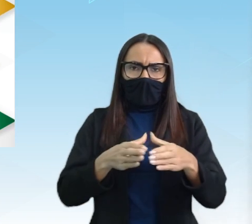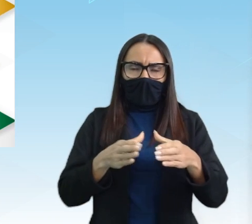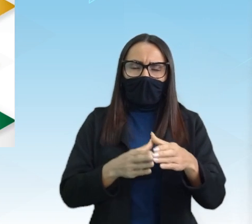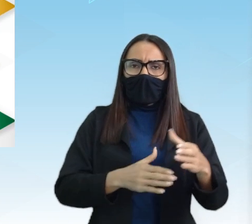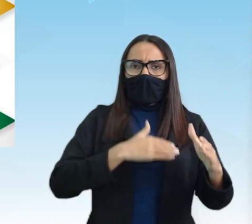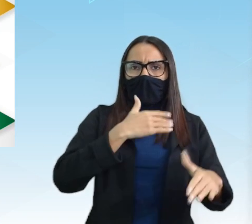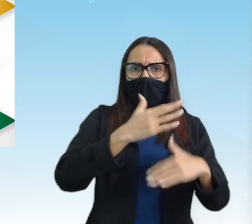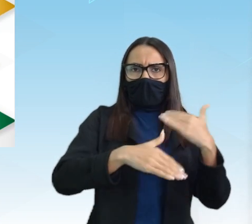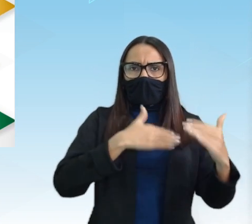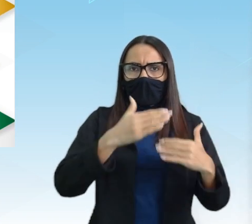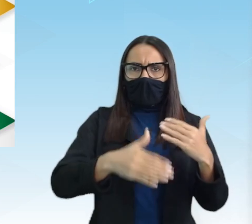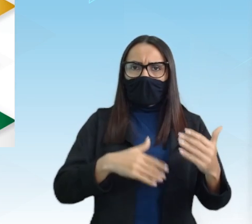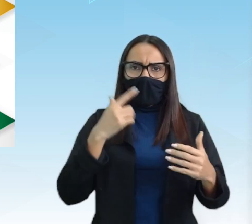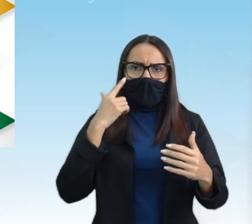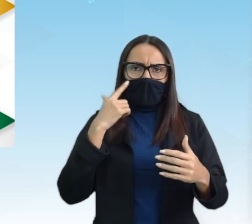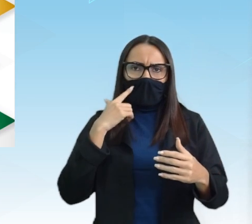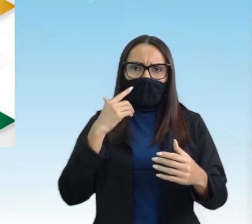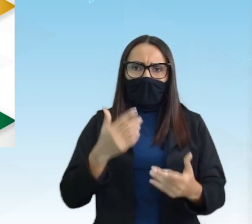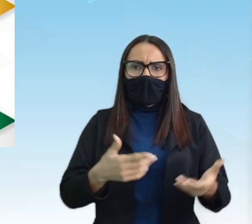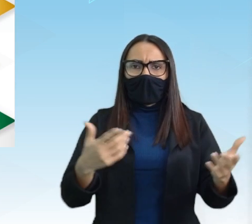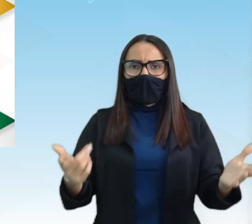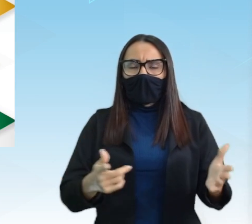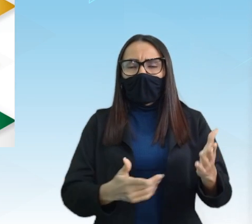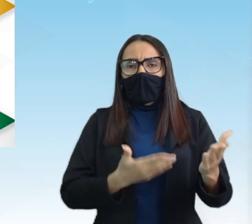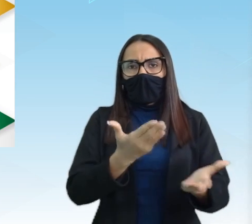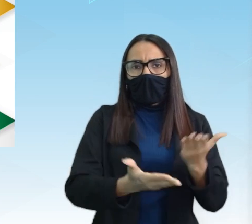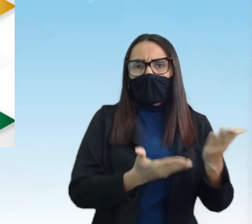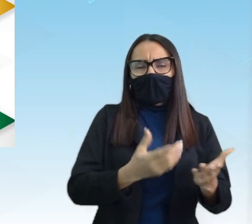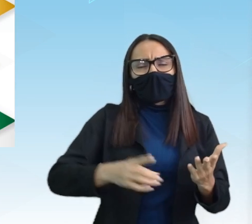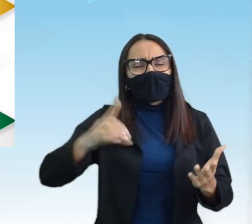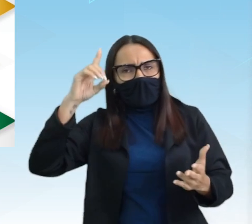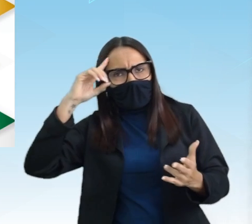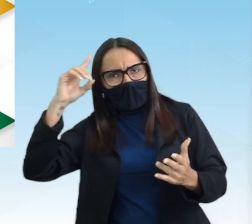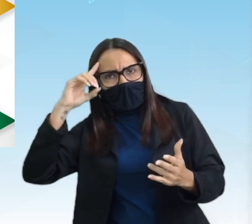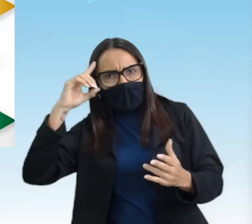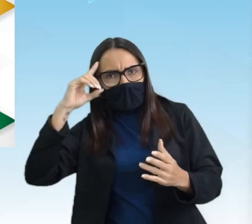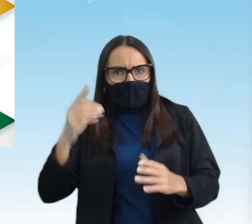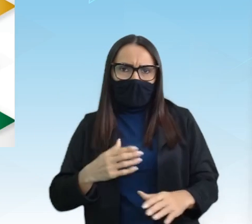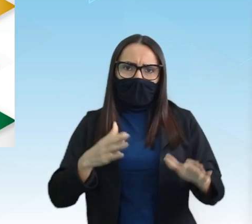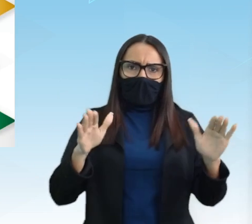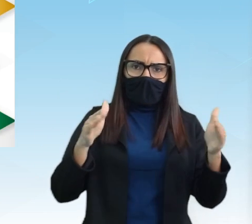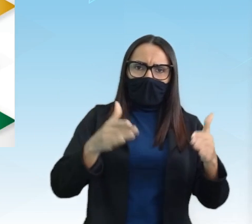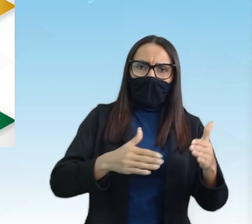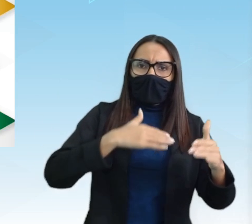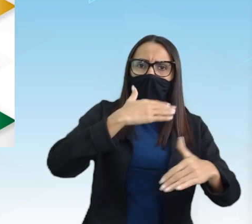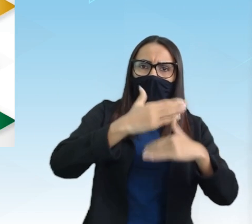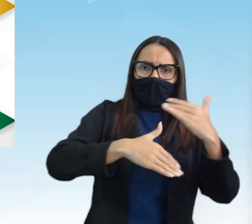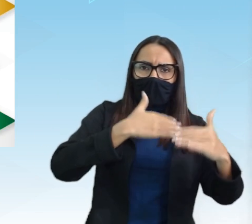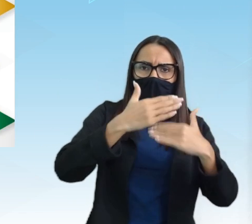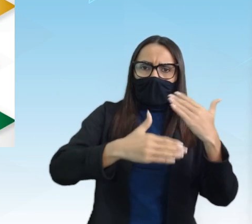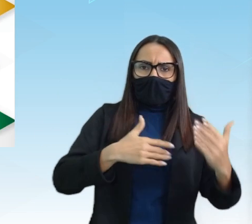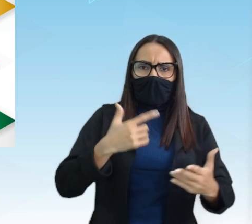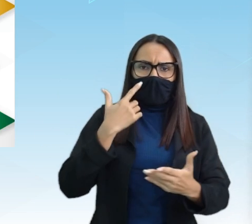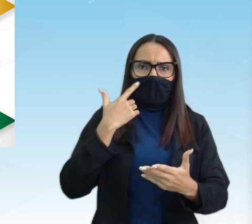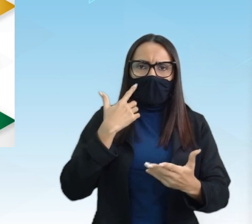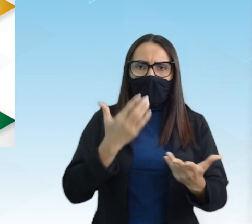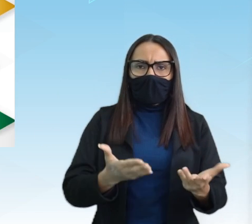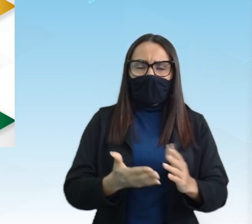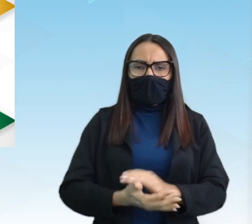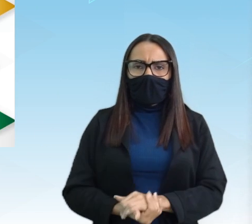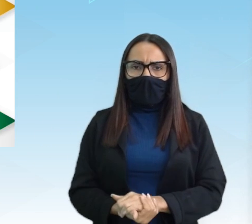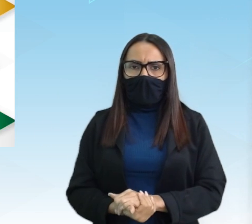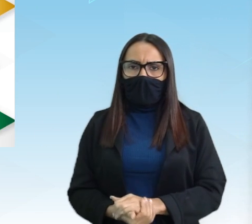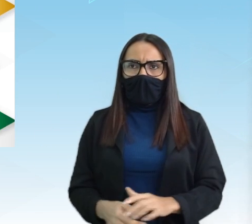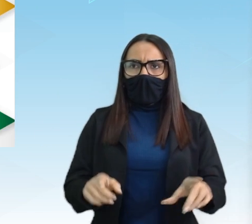crescemos, então a gente vai ter uma generosa oferta de áreas propícia para a gente desenvolver essas atividades.